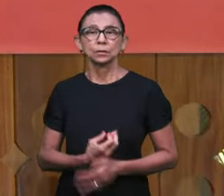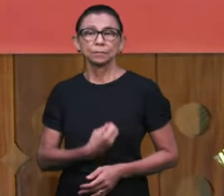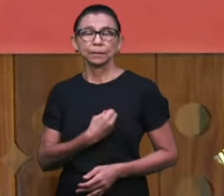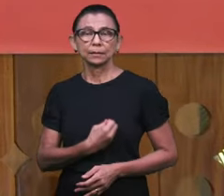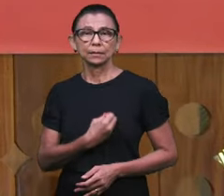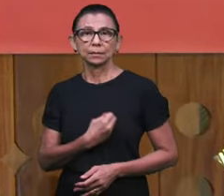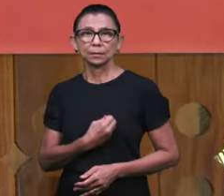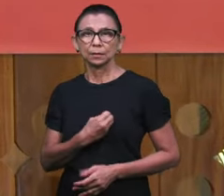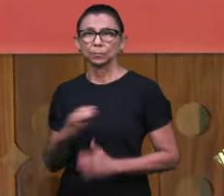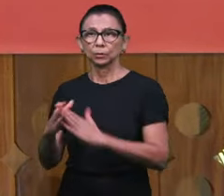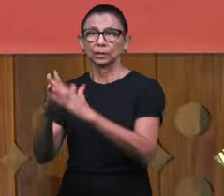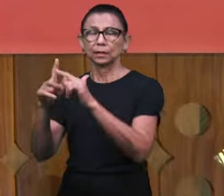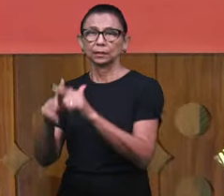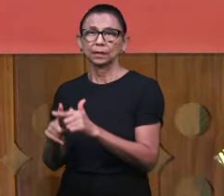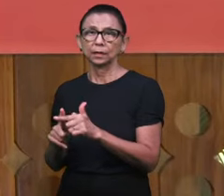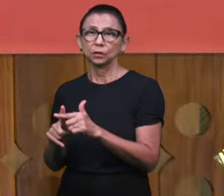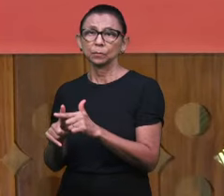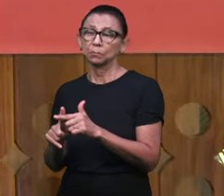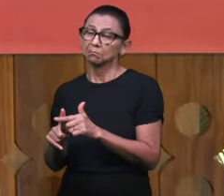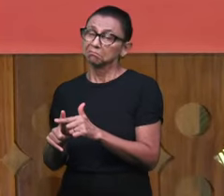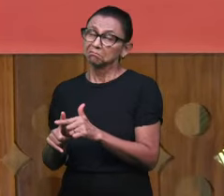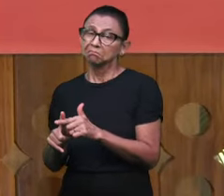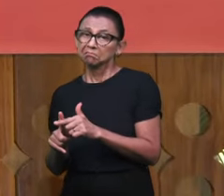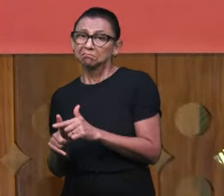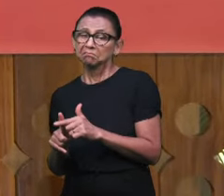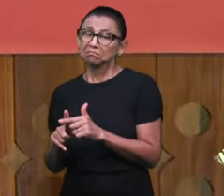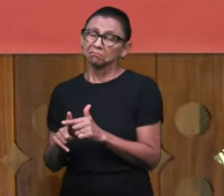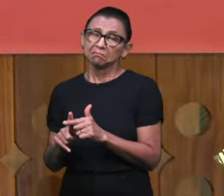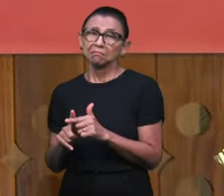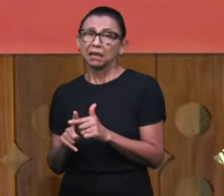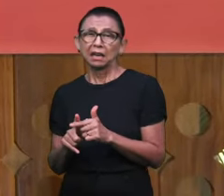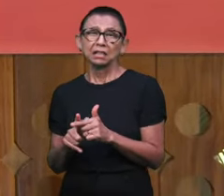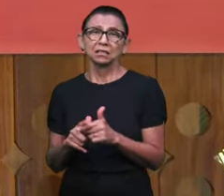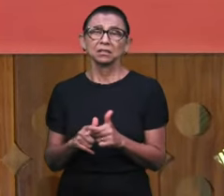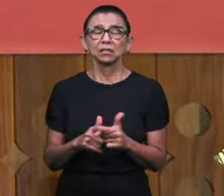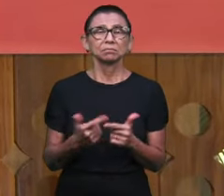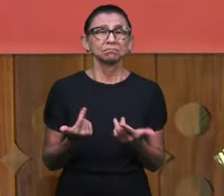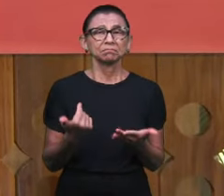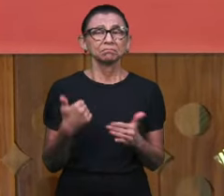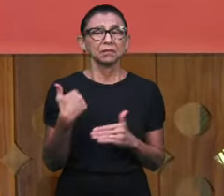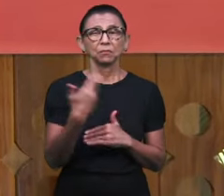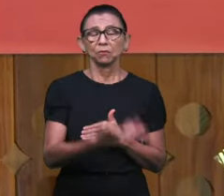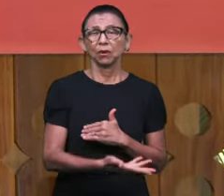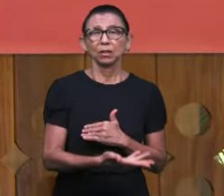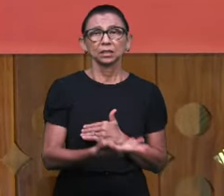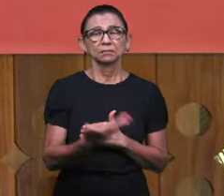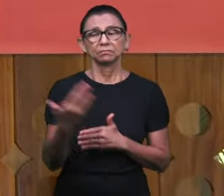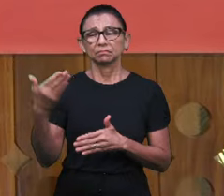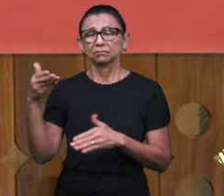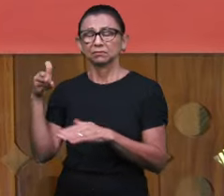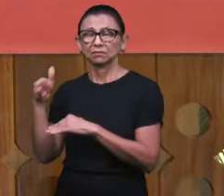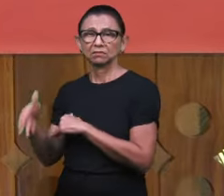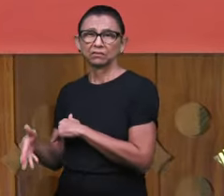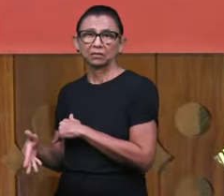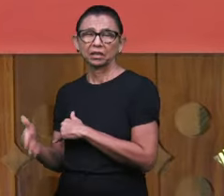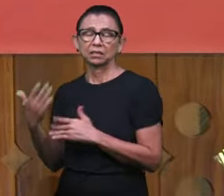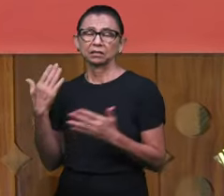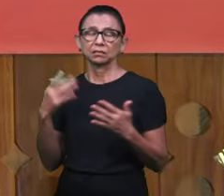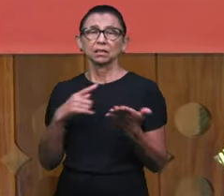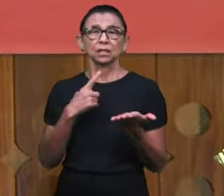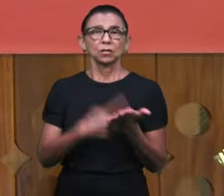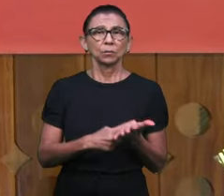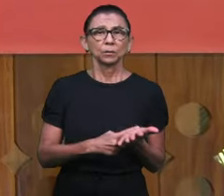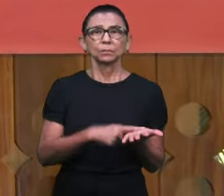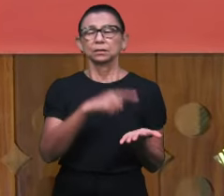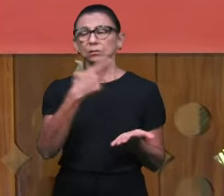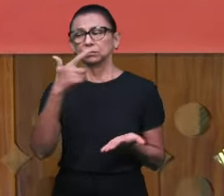tem compromisso. Eles são conversa. Então, não é a boca do Senhor. Eles não tiraram o